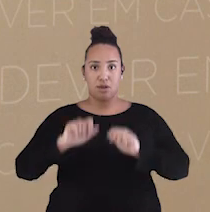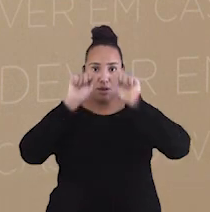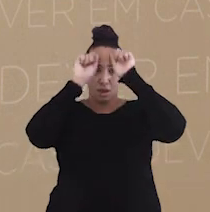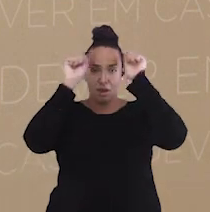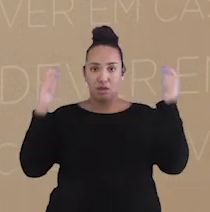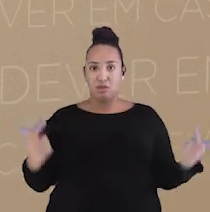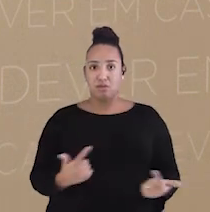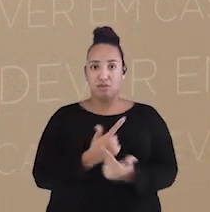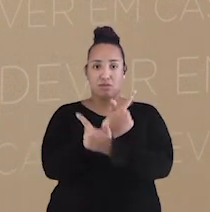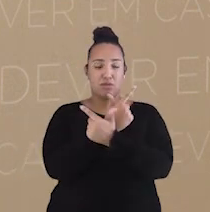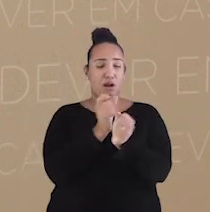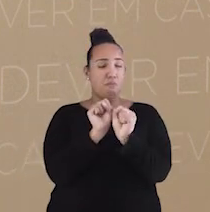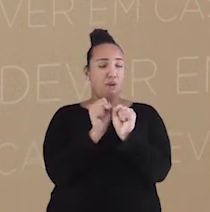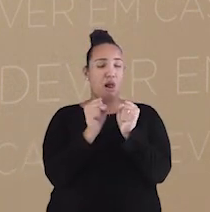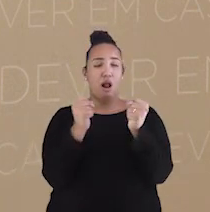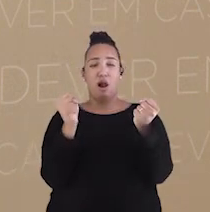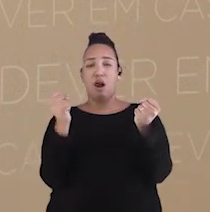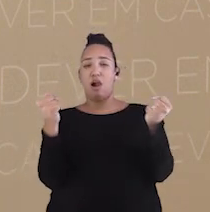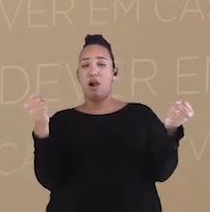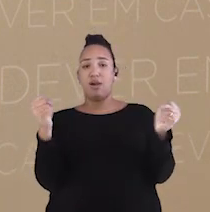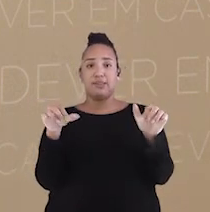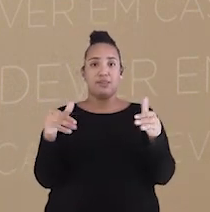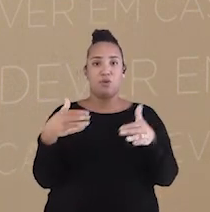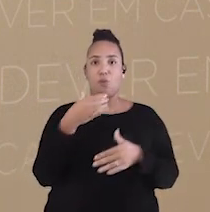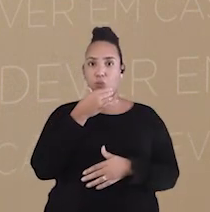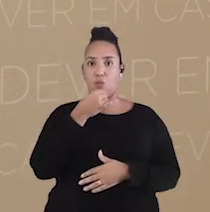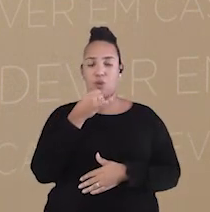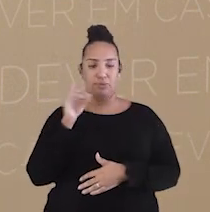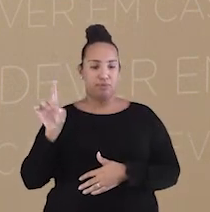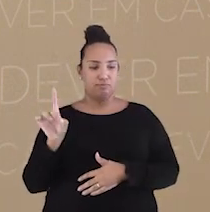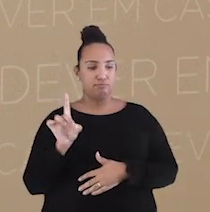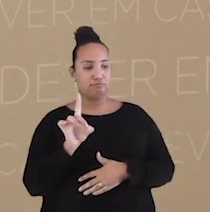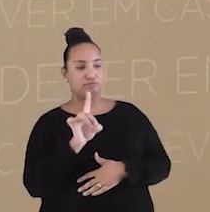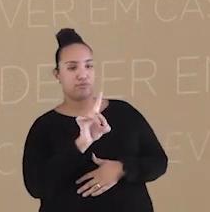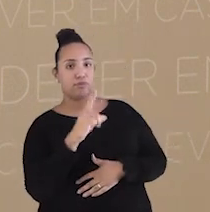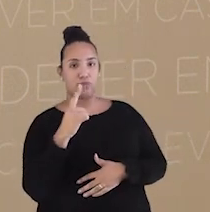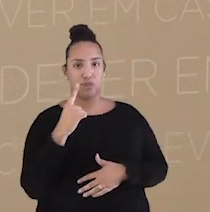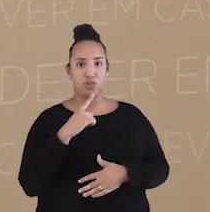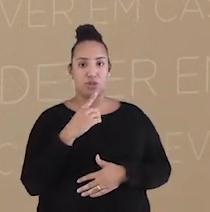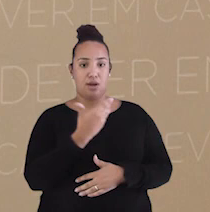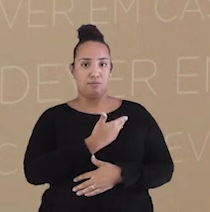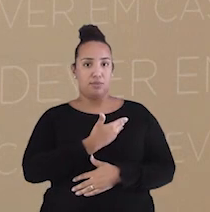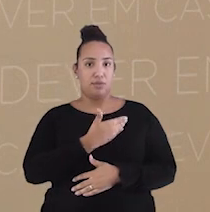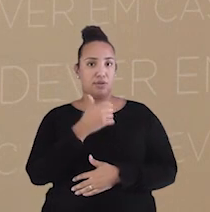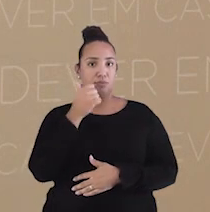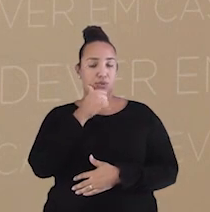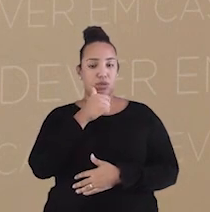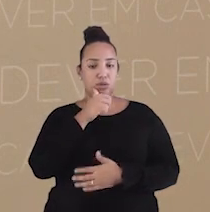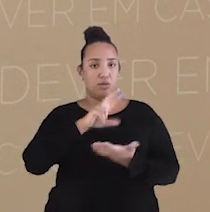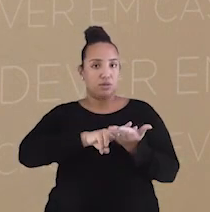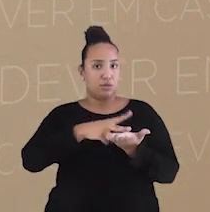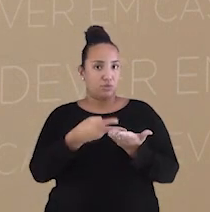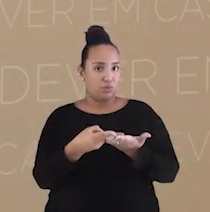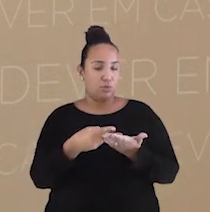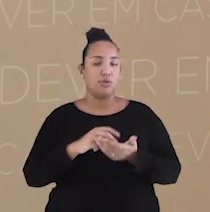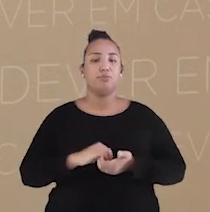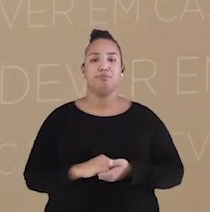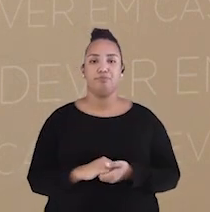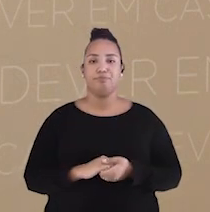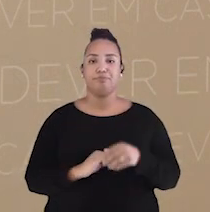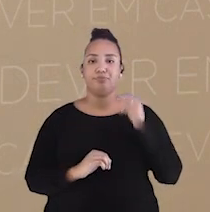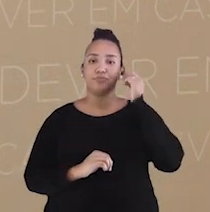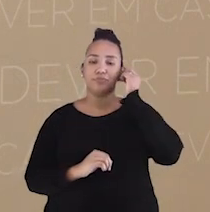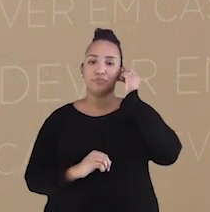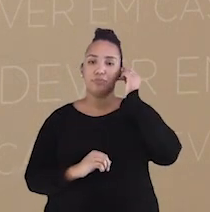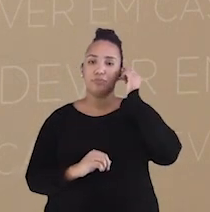Quando Cortés chegou em uma das cidades do Império, recebeu a ajuda de uma tradutora, a Malinche. Ela era de